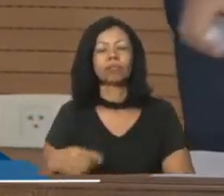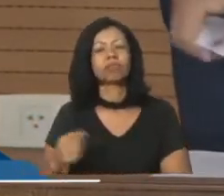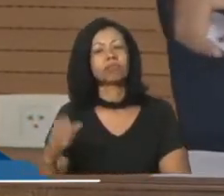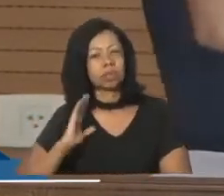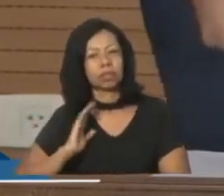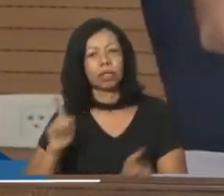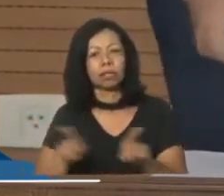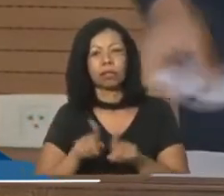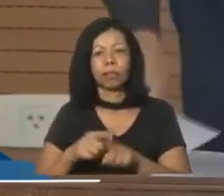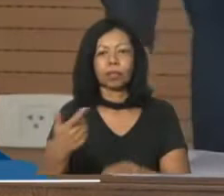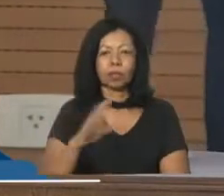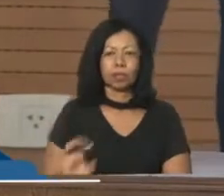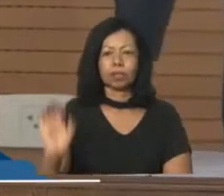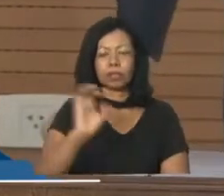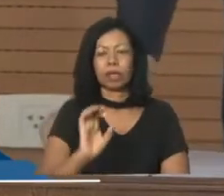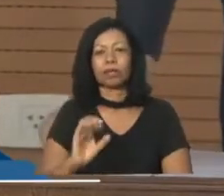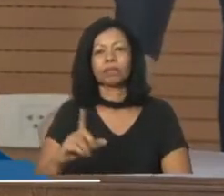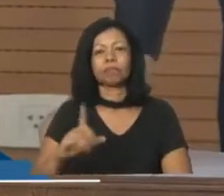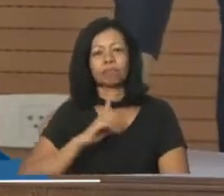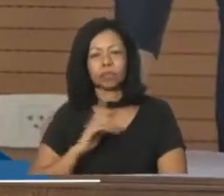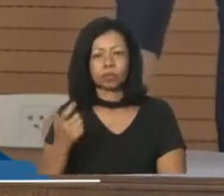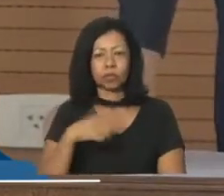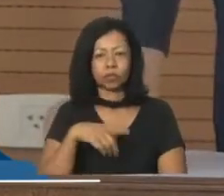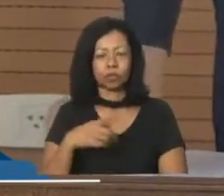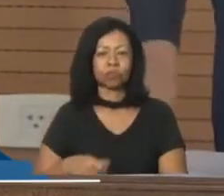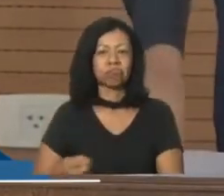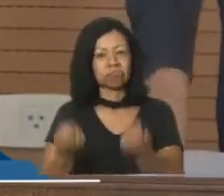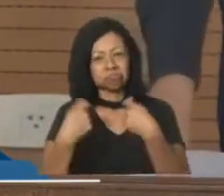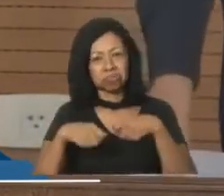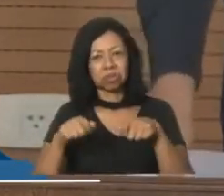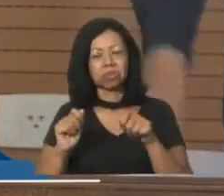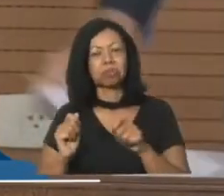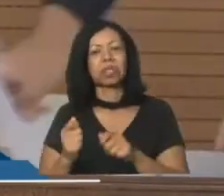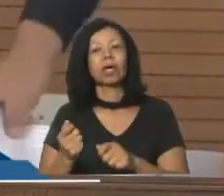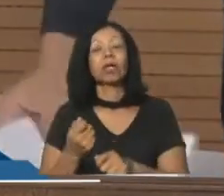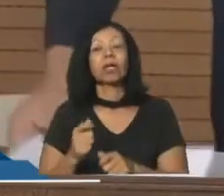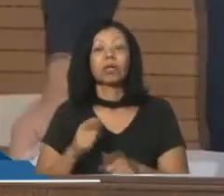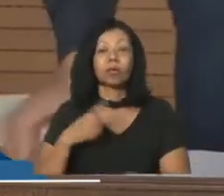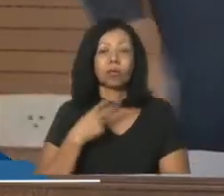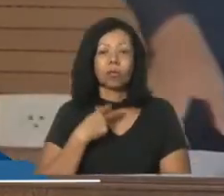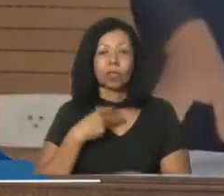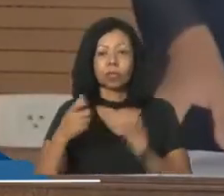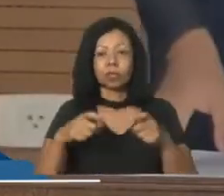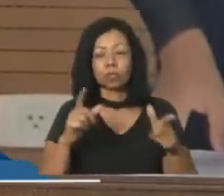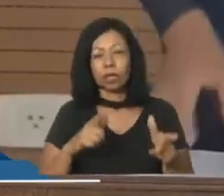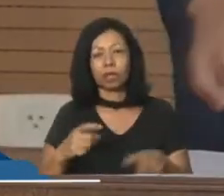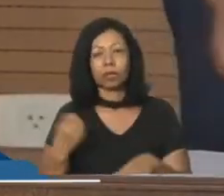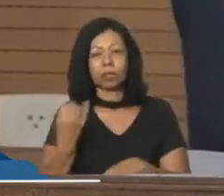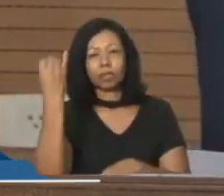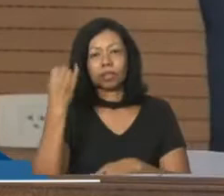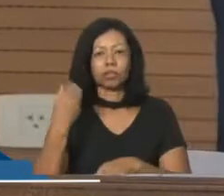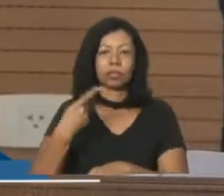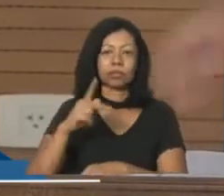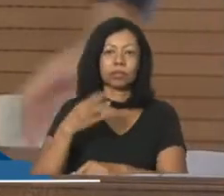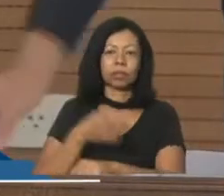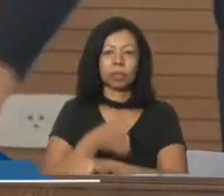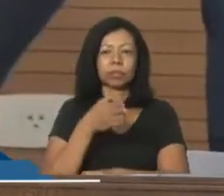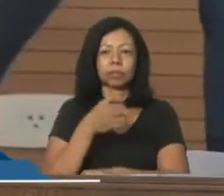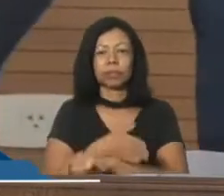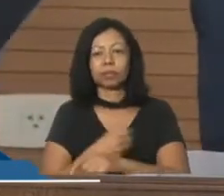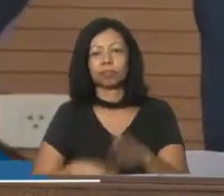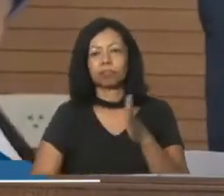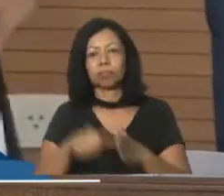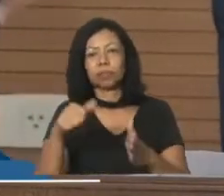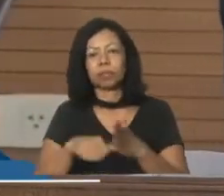estado, colecionando vários prêmios e sempre ocupando lugar de destaque em todas as suas participações. Resultado